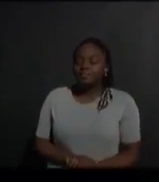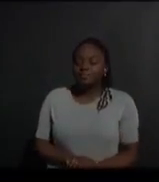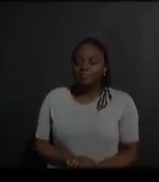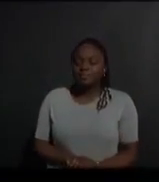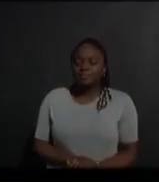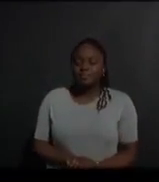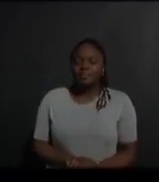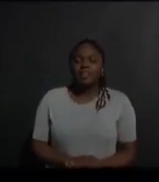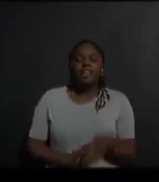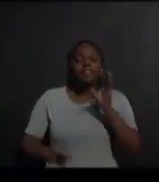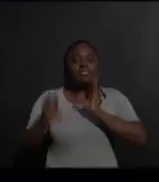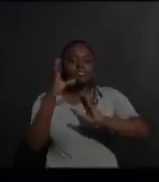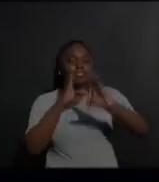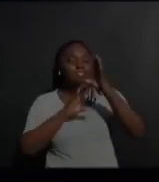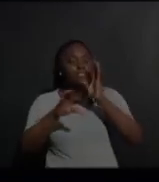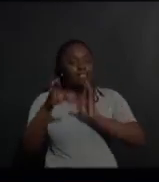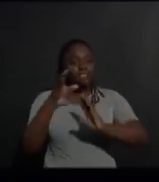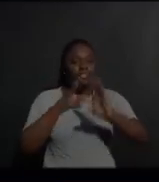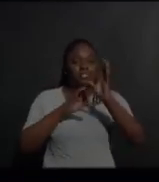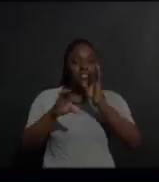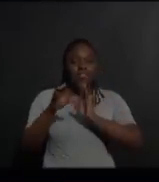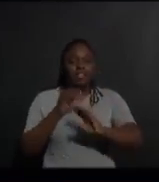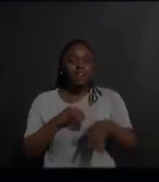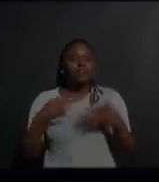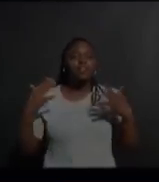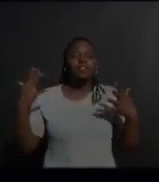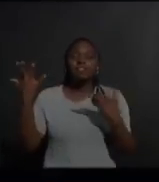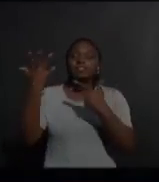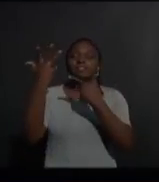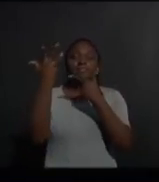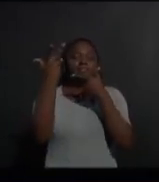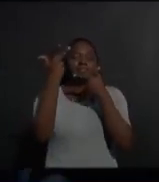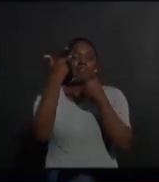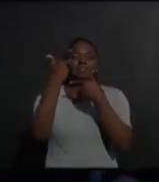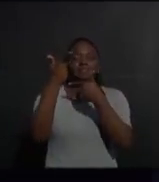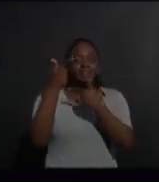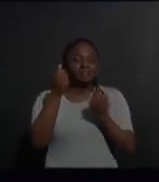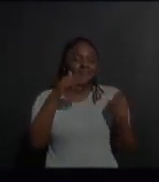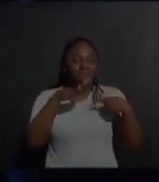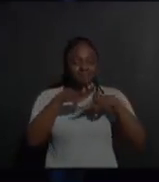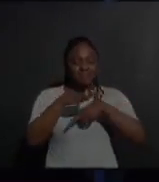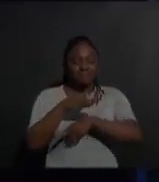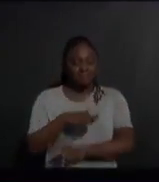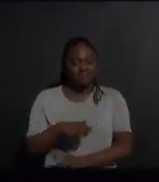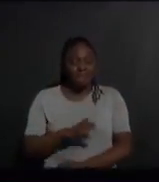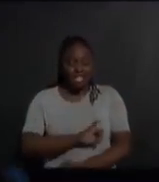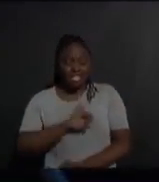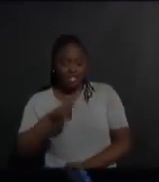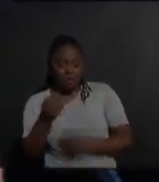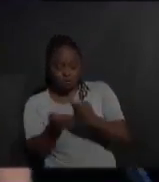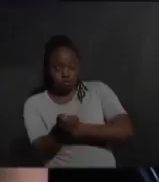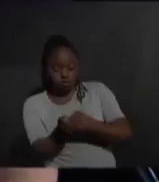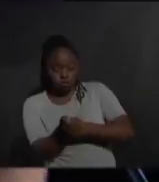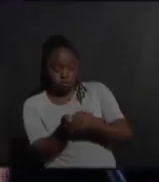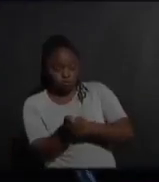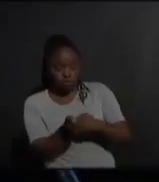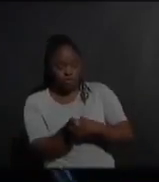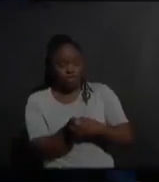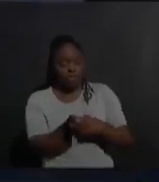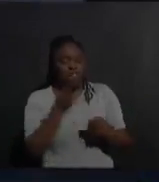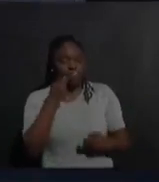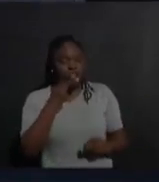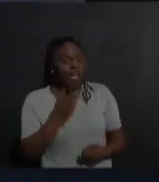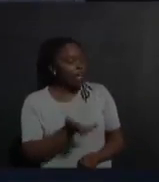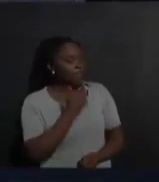oh. Aí você cantar, oh, impressiona. Quando você fica muito nervoso, você canta assim,